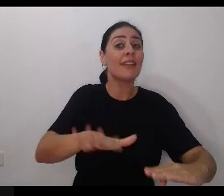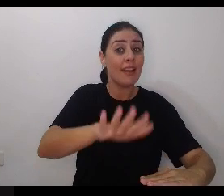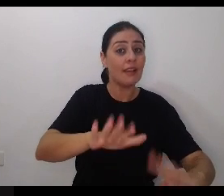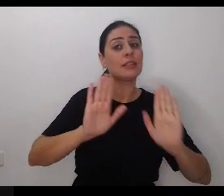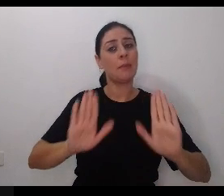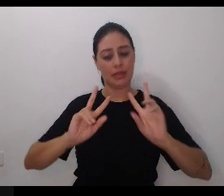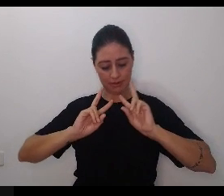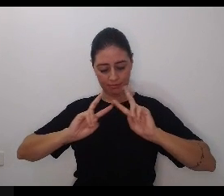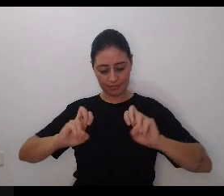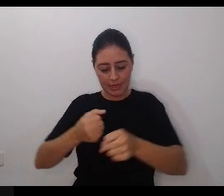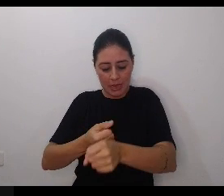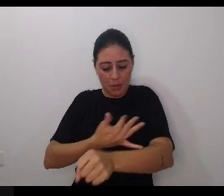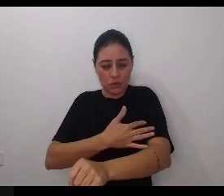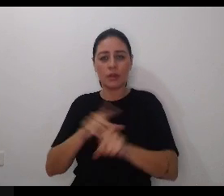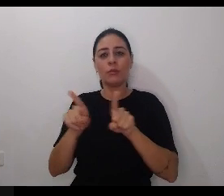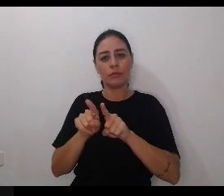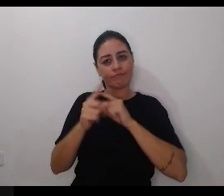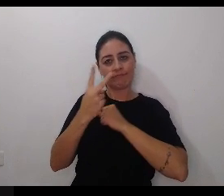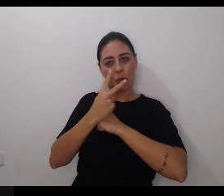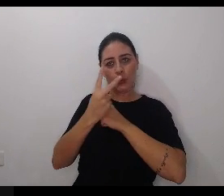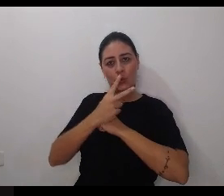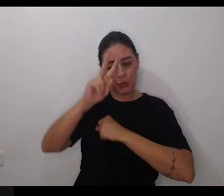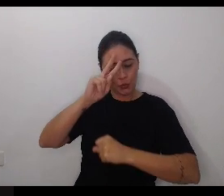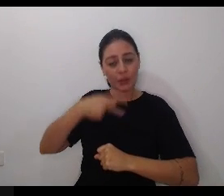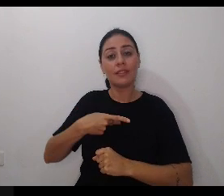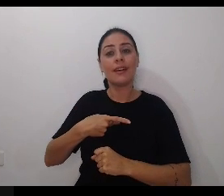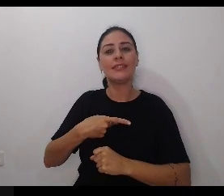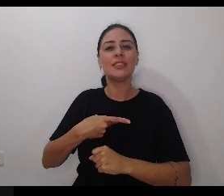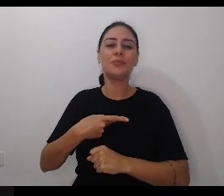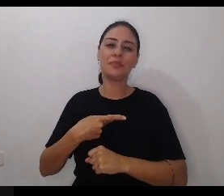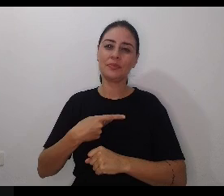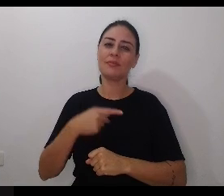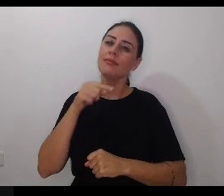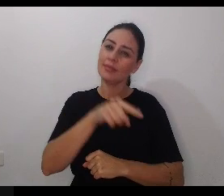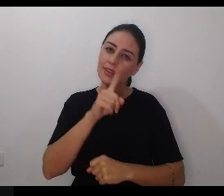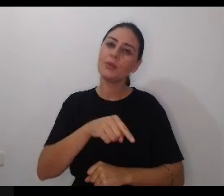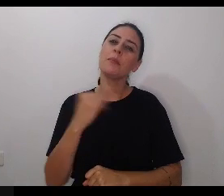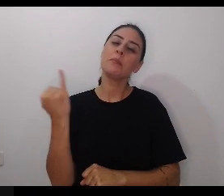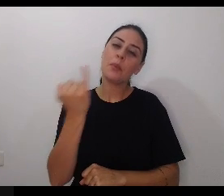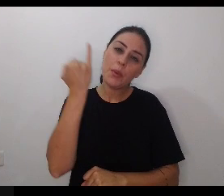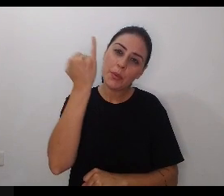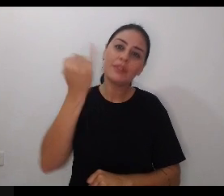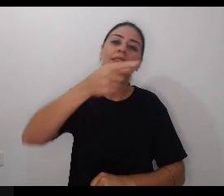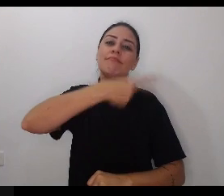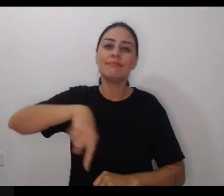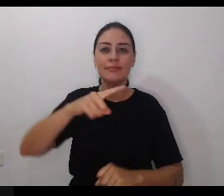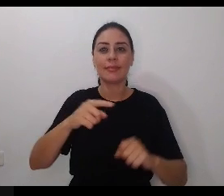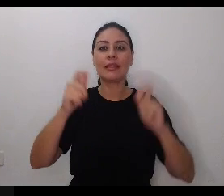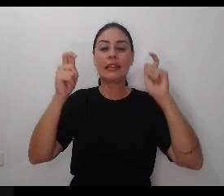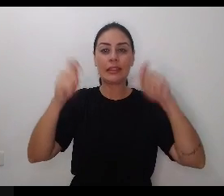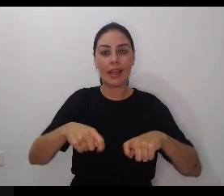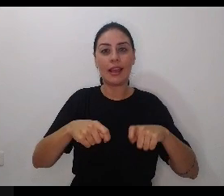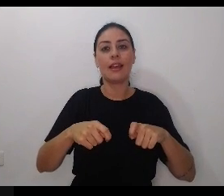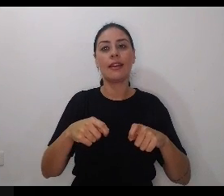mundo. Então, cuidar de si também é fundamental, né? A gente vai conseguir ajudar a criança a lidar com as emoções se a gente